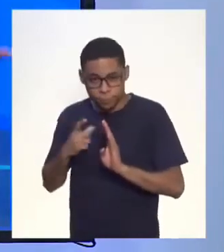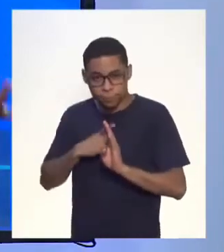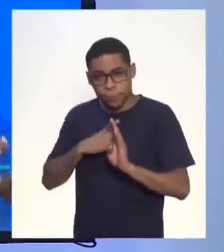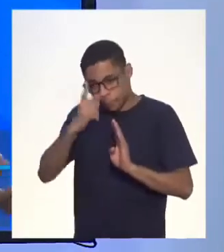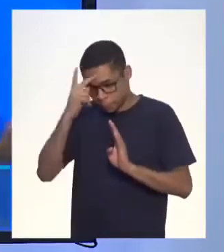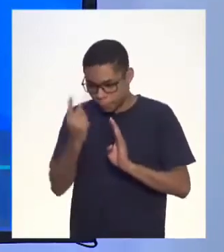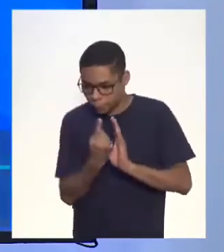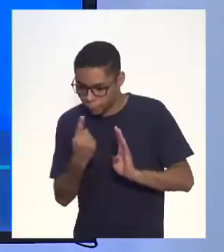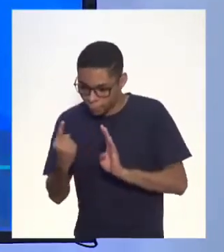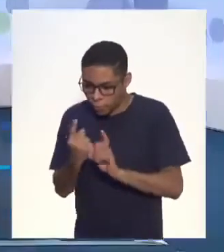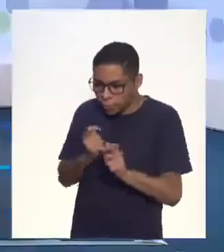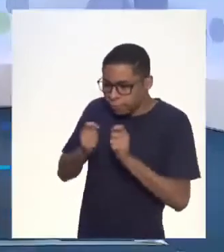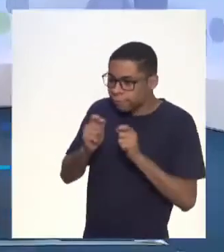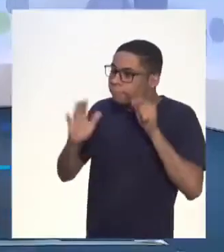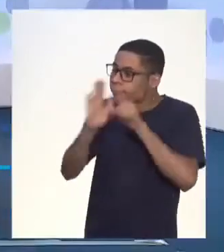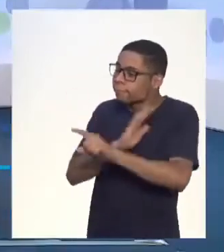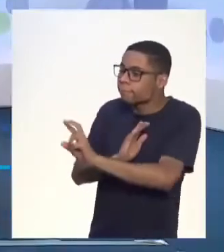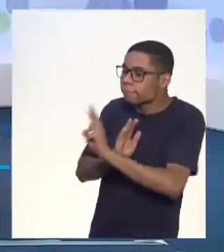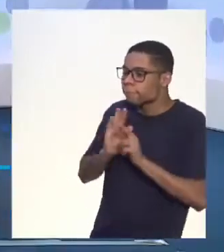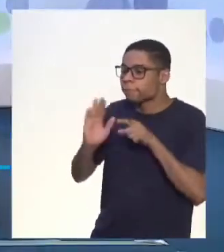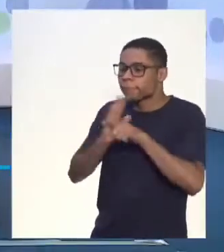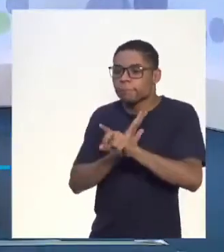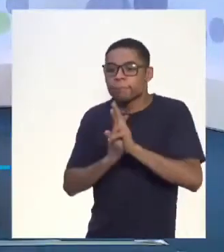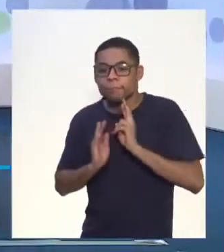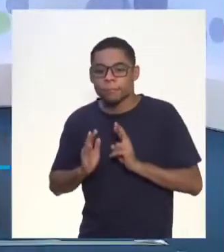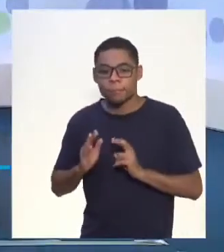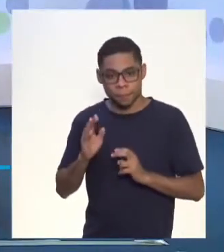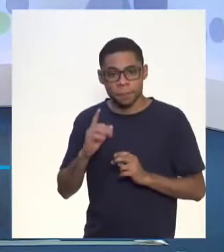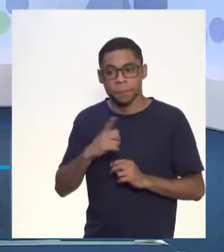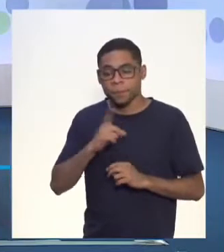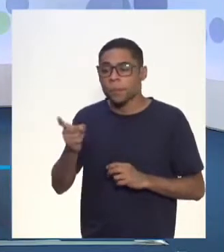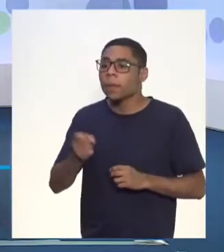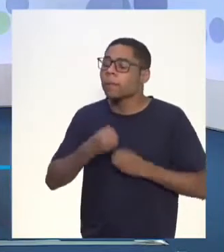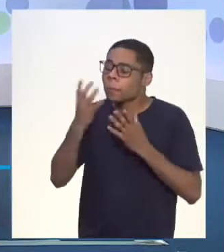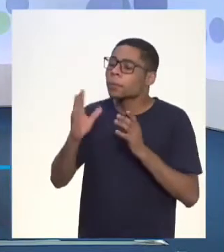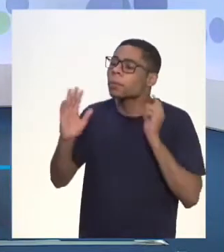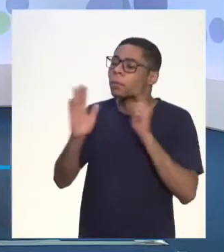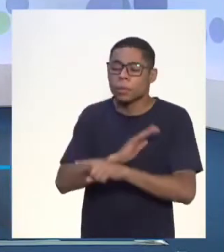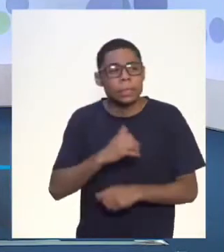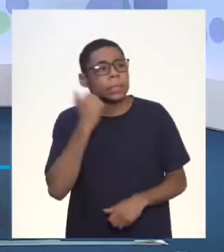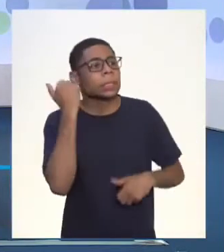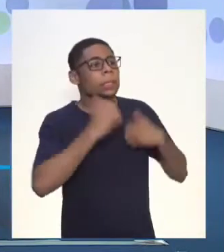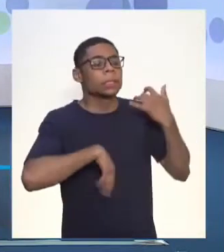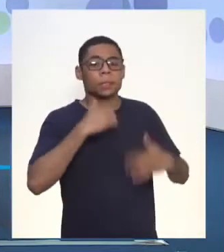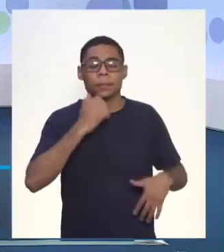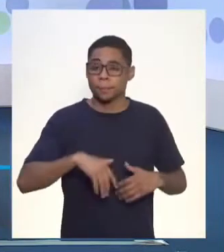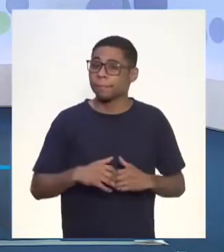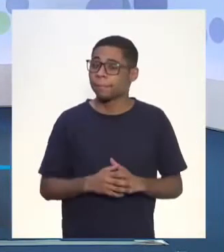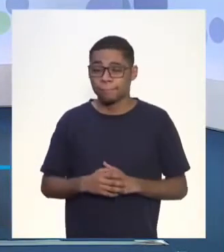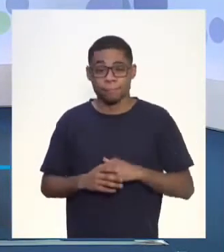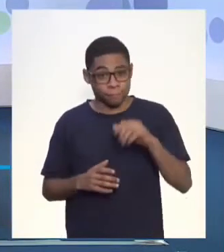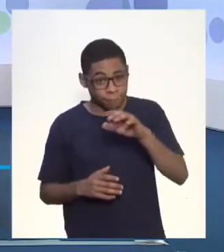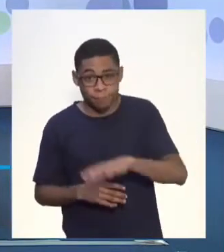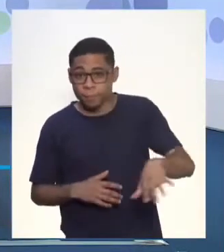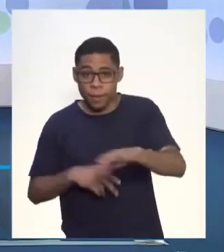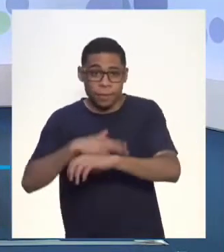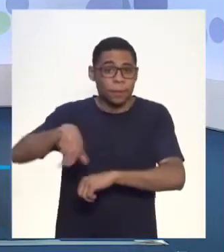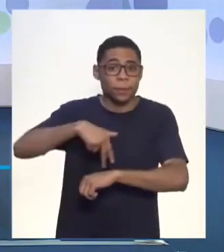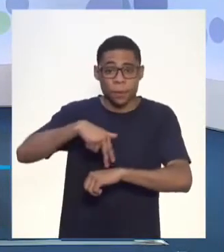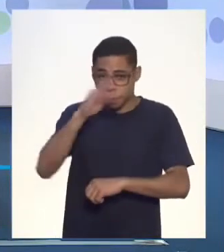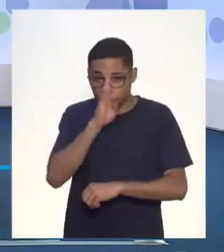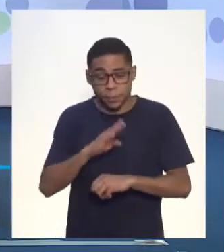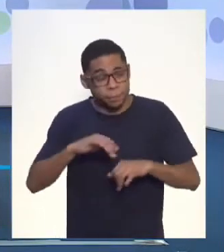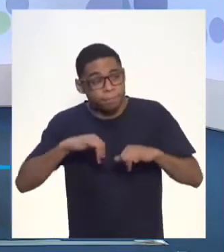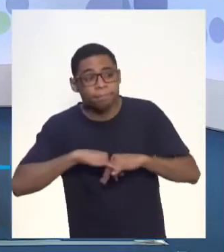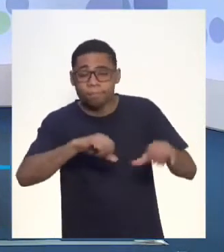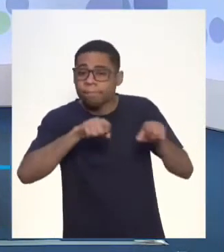entrevistadas pessoas. Nós vimos ali que é passada aquela informação em rede nacional. Então, já pensou? Já